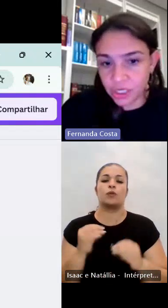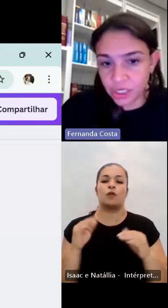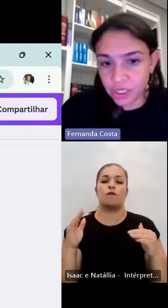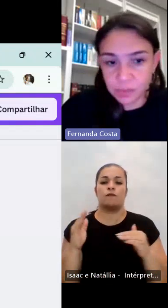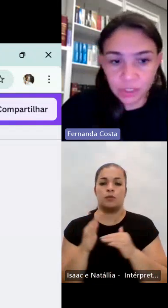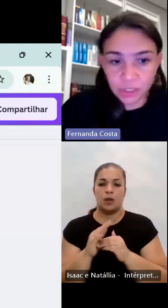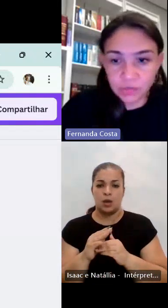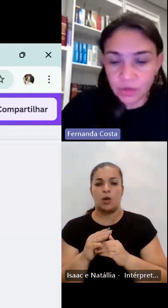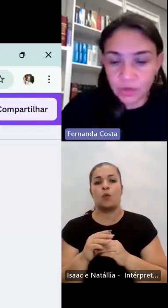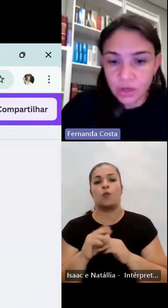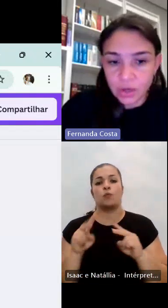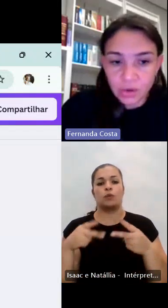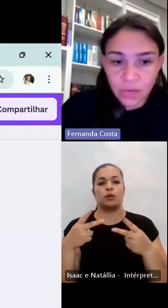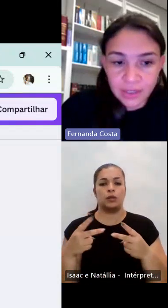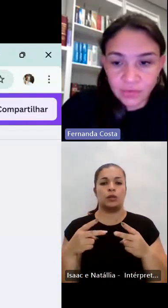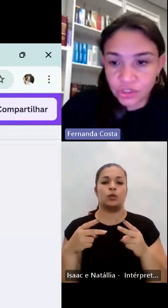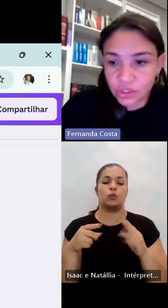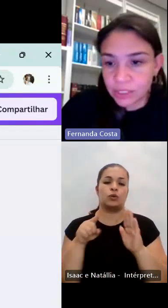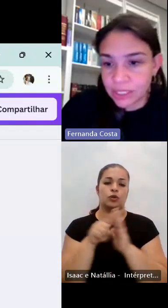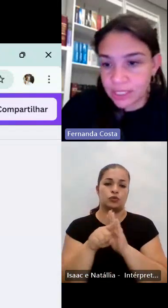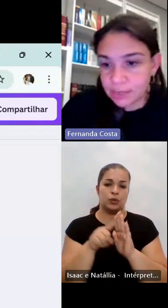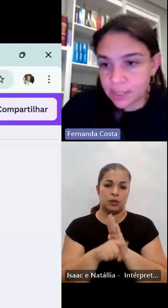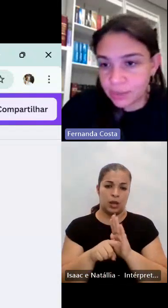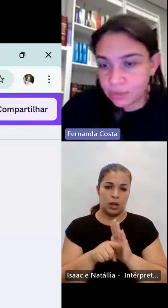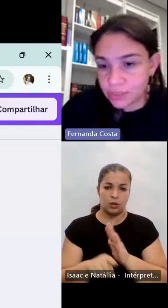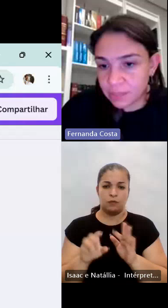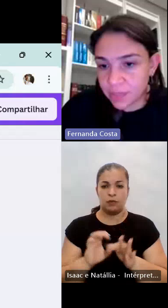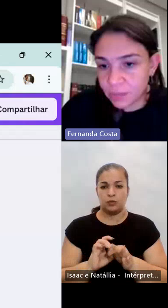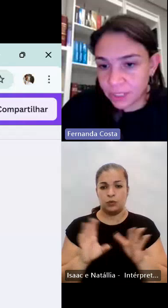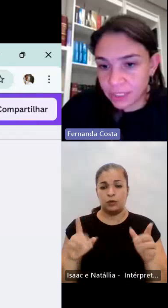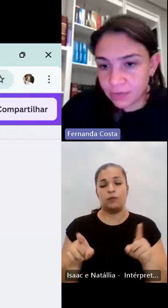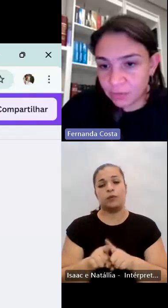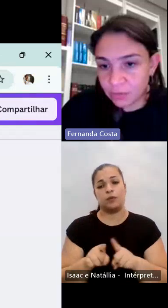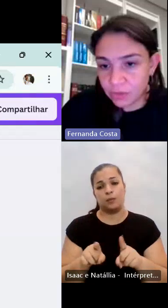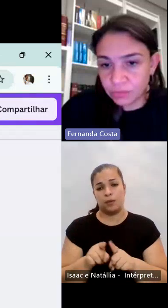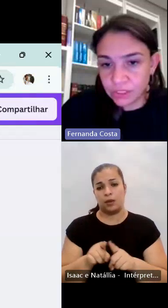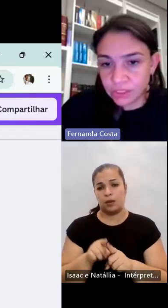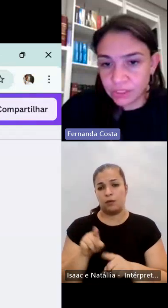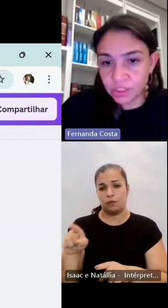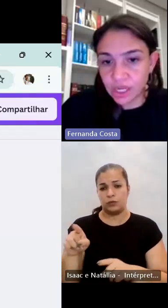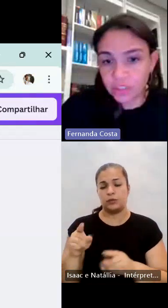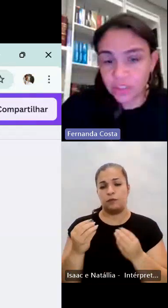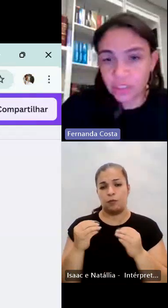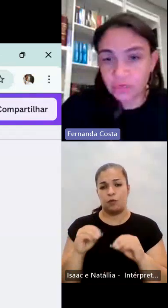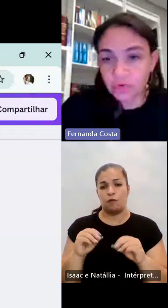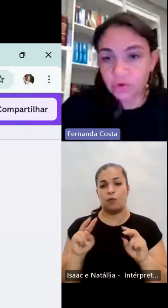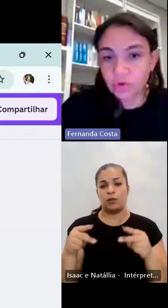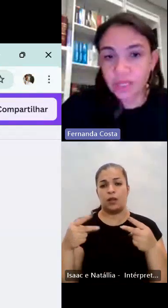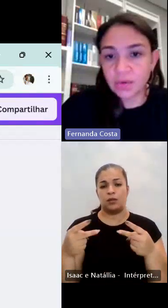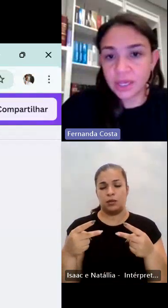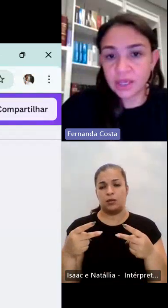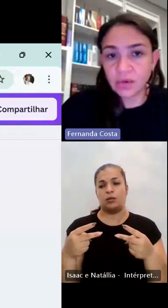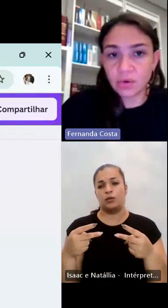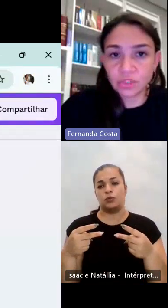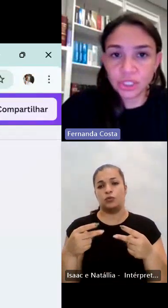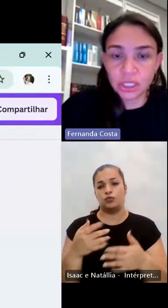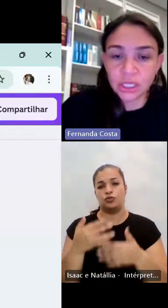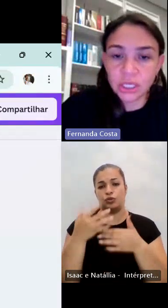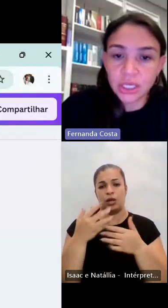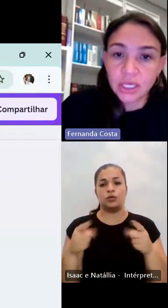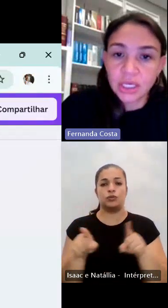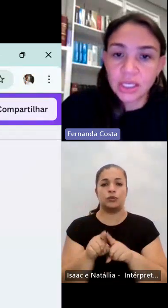vou deixar disponível. Wellington, eu vou te mandar também, você pega o link, eu vou pôr o link no chat e vou colocar o QR